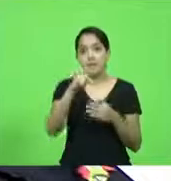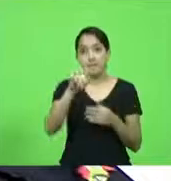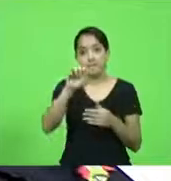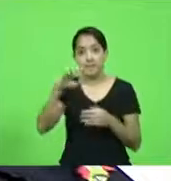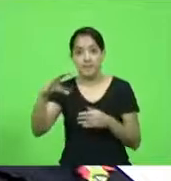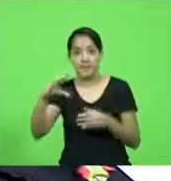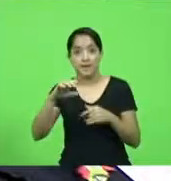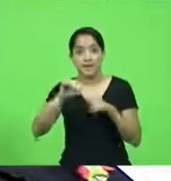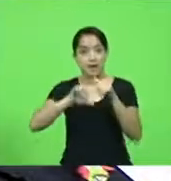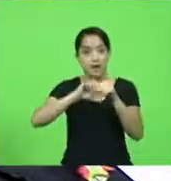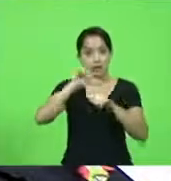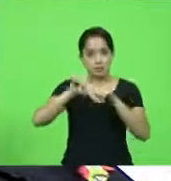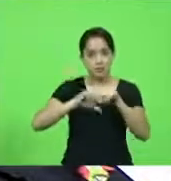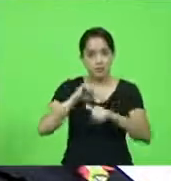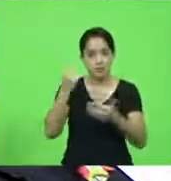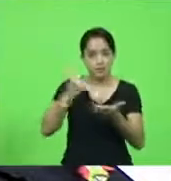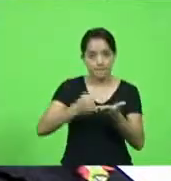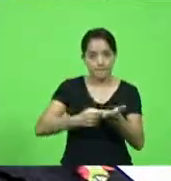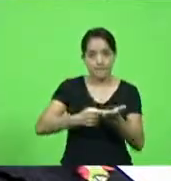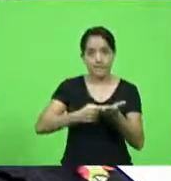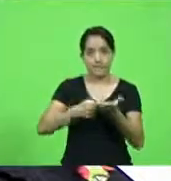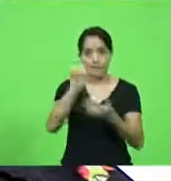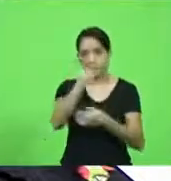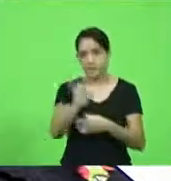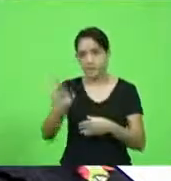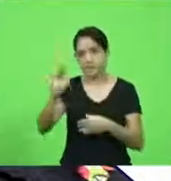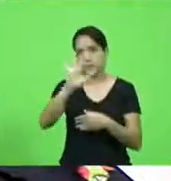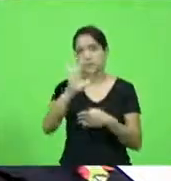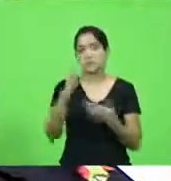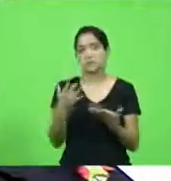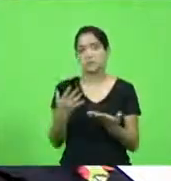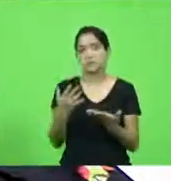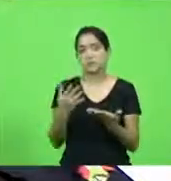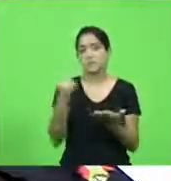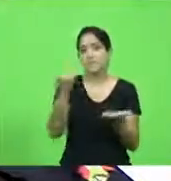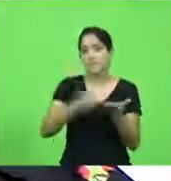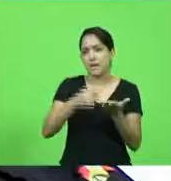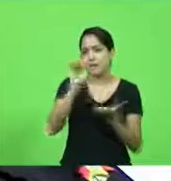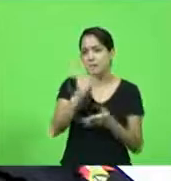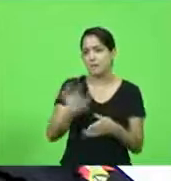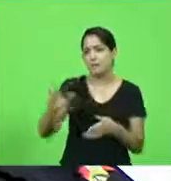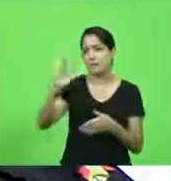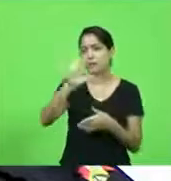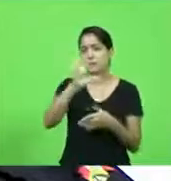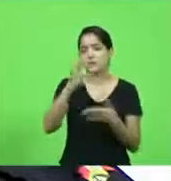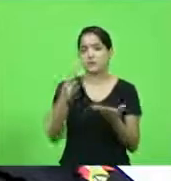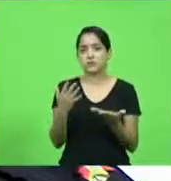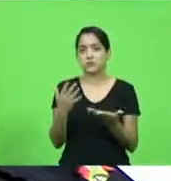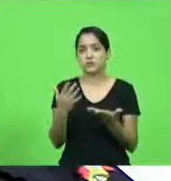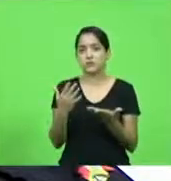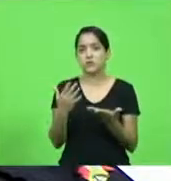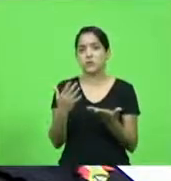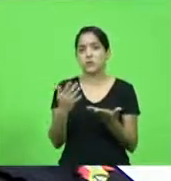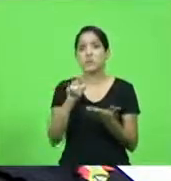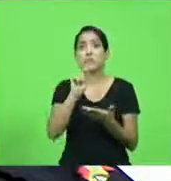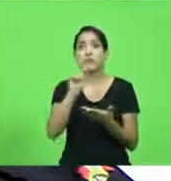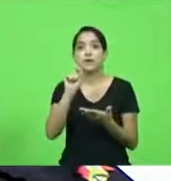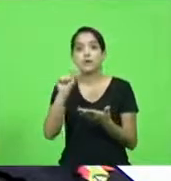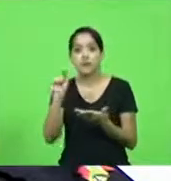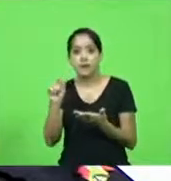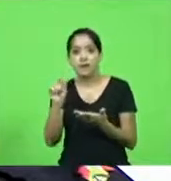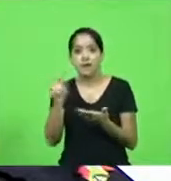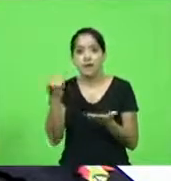alterar o nosso Pacto Federativo, que é, na verdade, um eufemismo, né? Pacto Federativo é um eufemismo, porque, na verdade, é um pacto